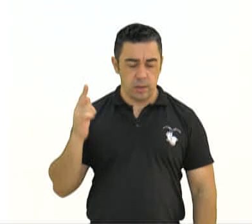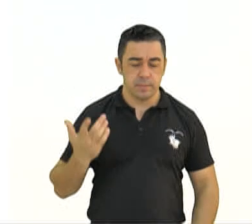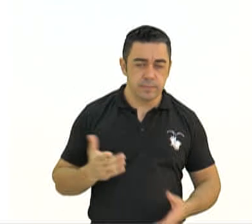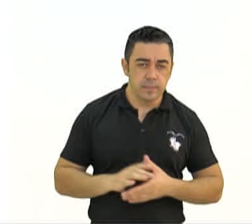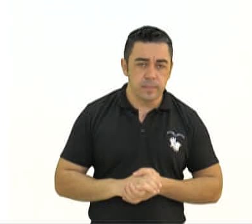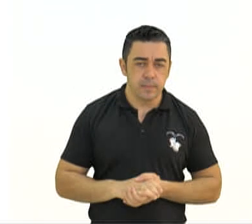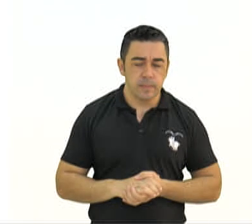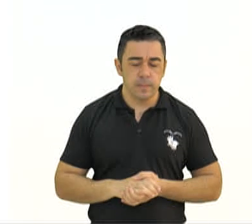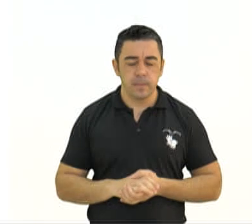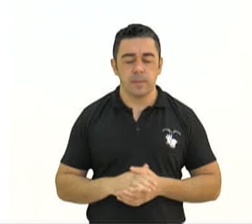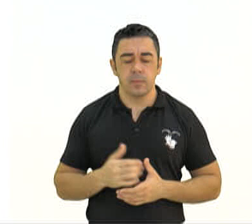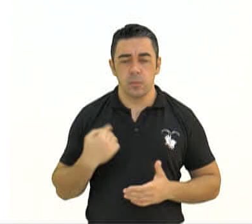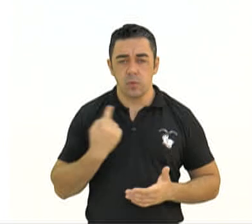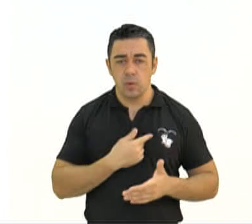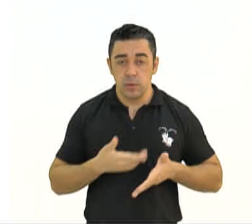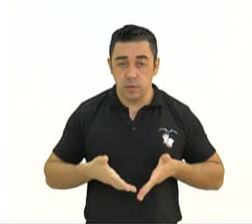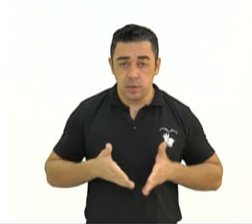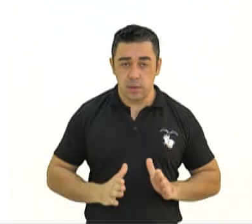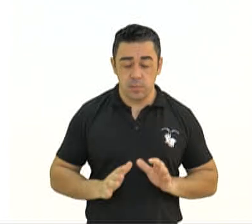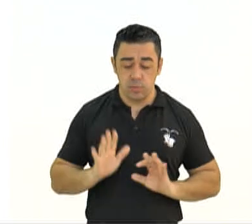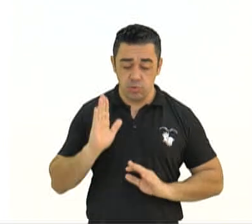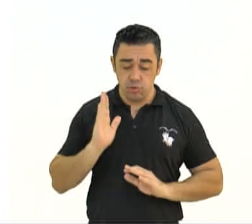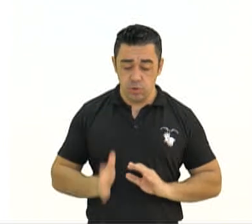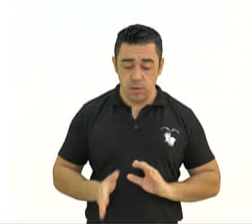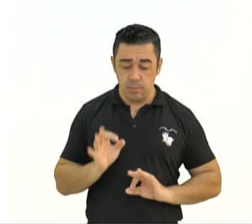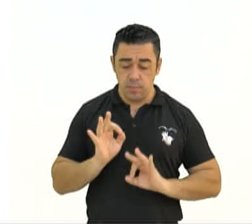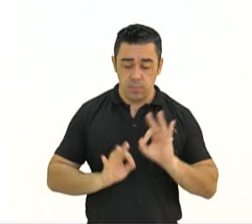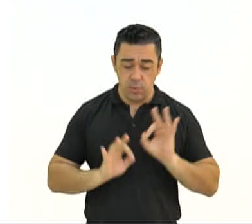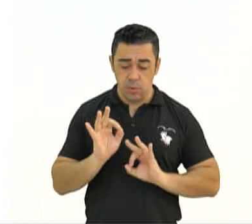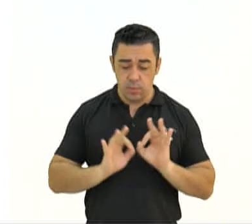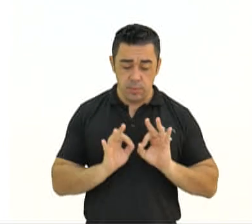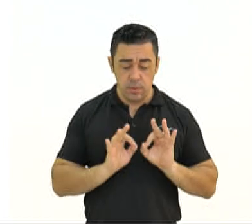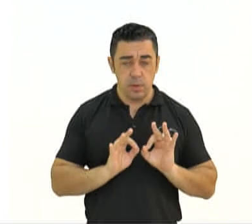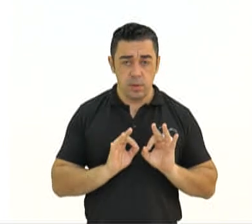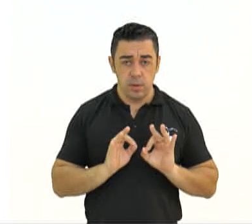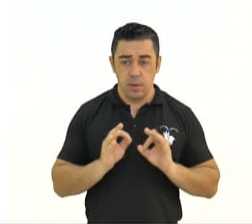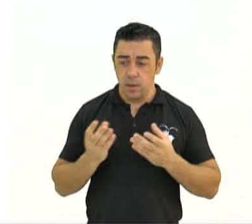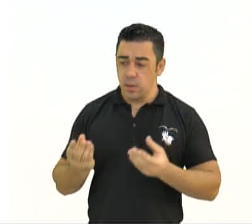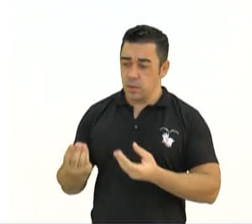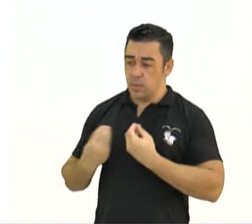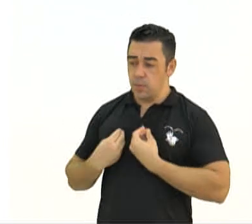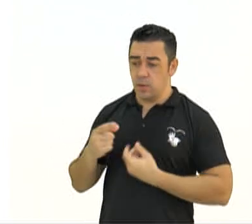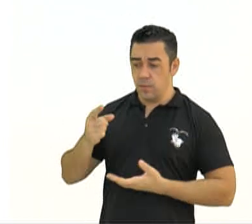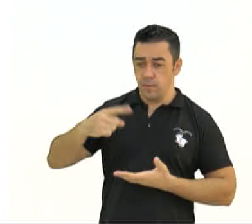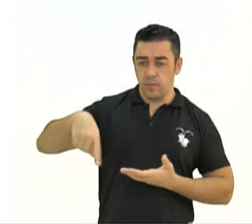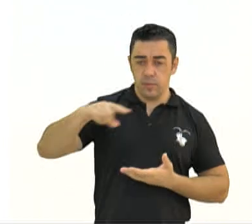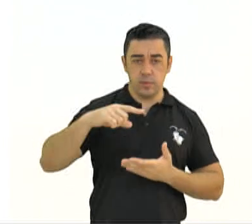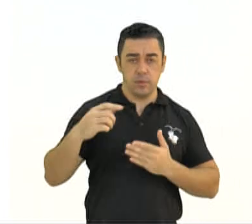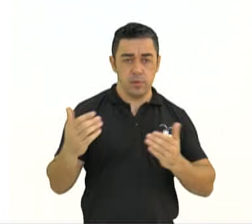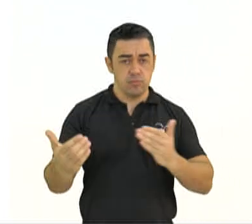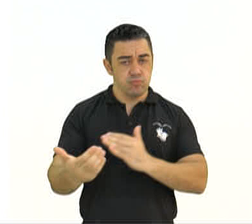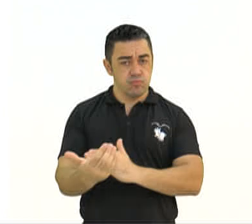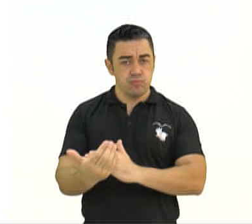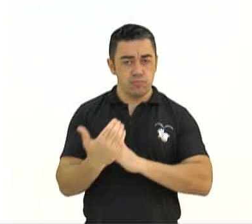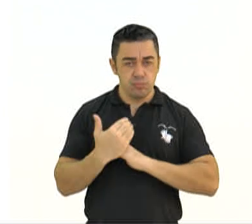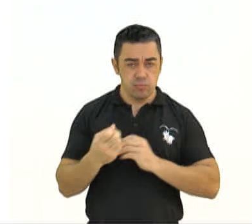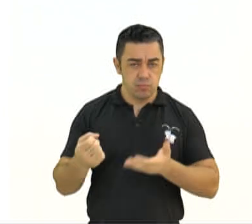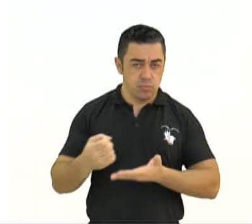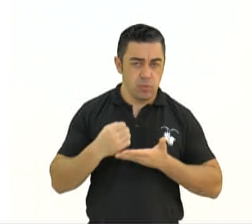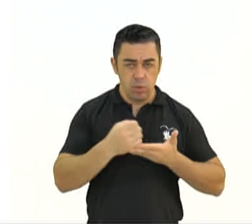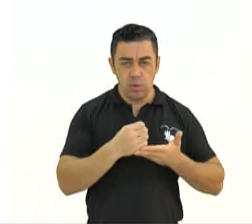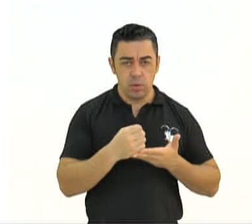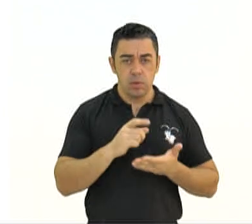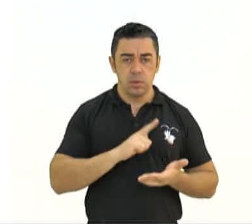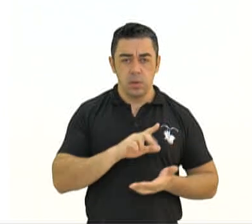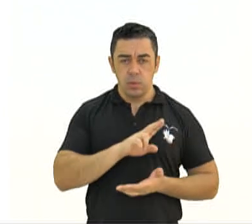slide. Quando nascemos, fomos programados a receber o que vocês nos empurraram com os enlatados dos